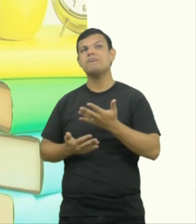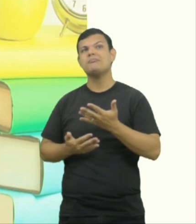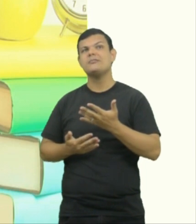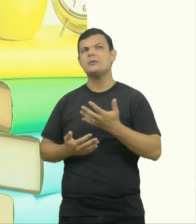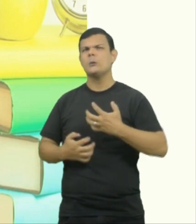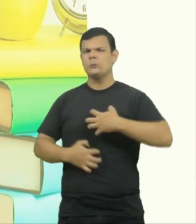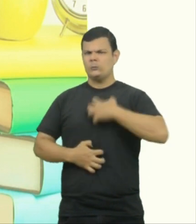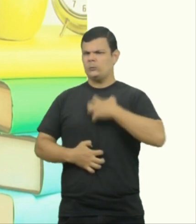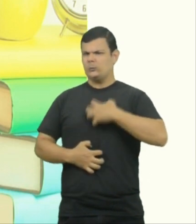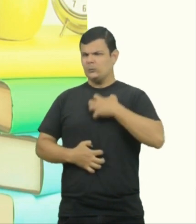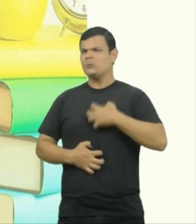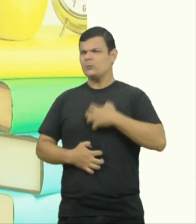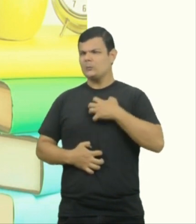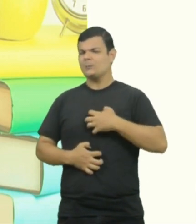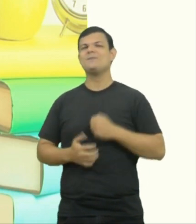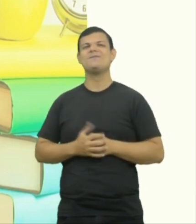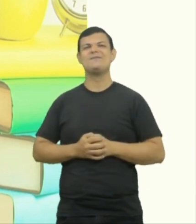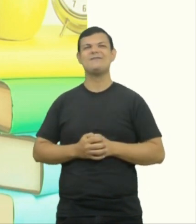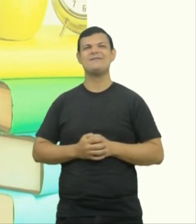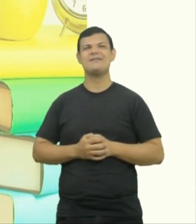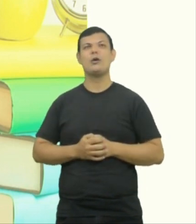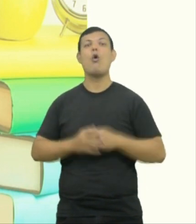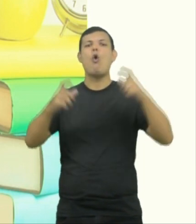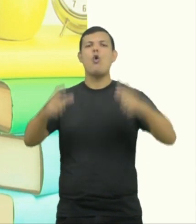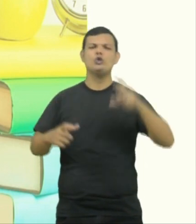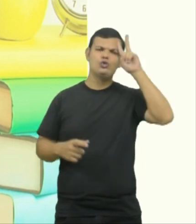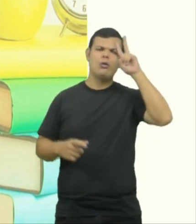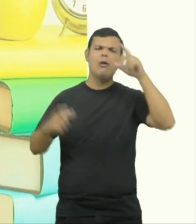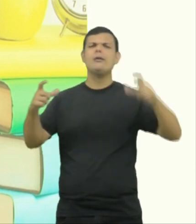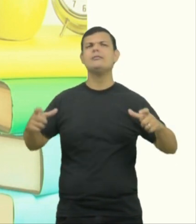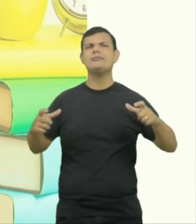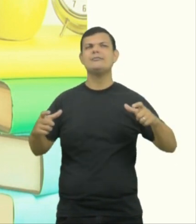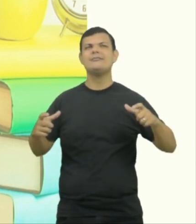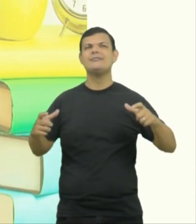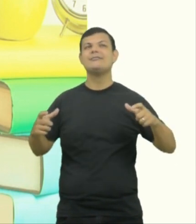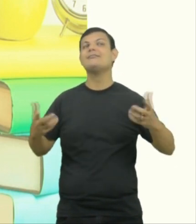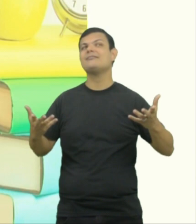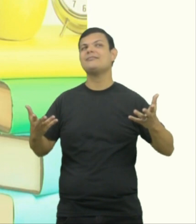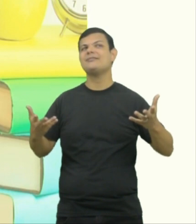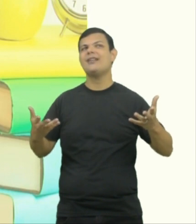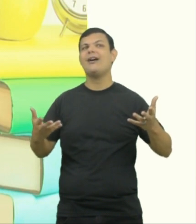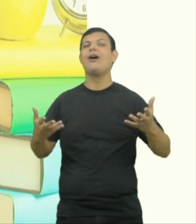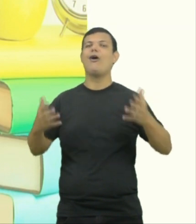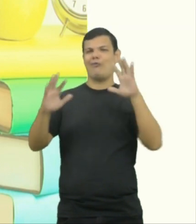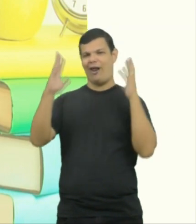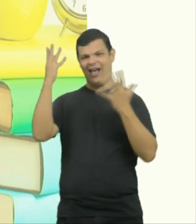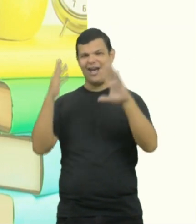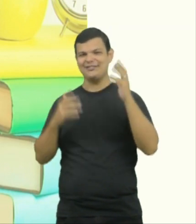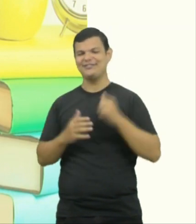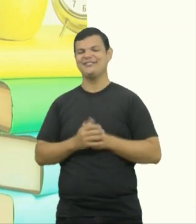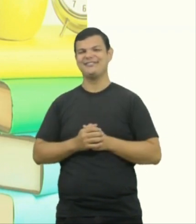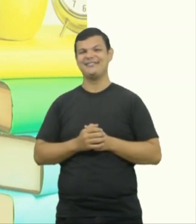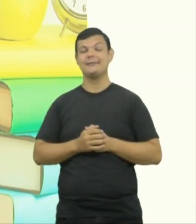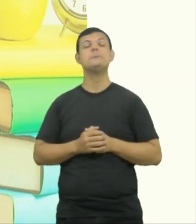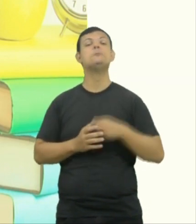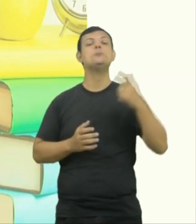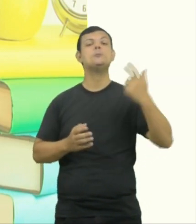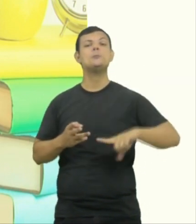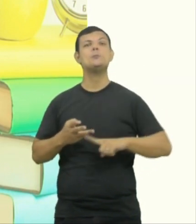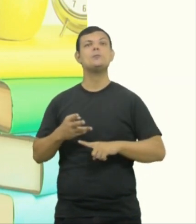Onde caiu a banana do macaco? Começando, bora lá. No oco de uma árvore. Segunda pergunta. Como o macaco se sentiu depois de não